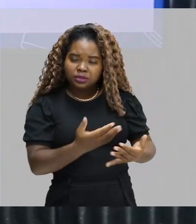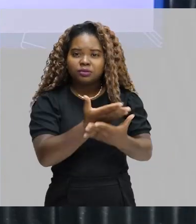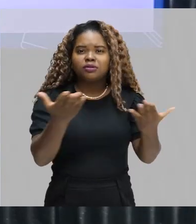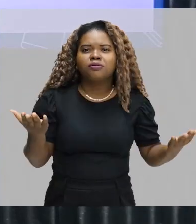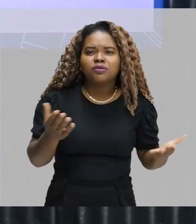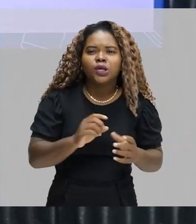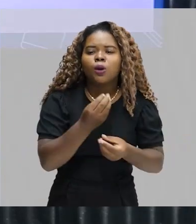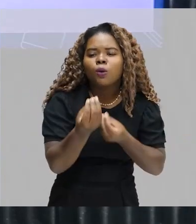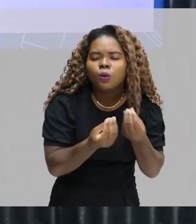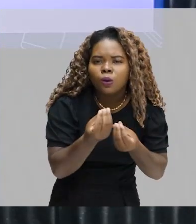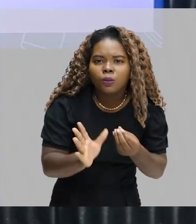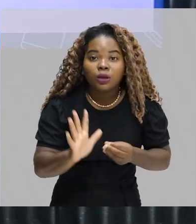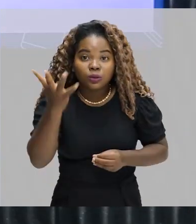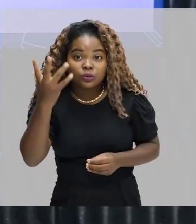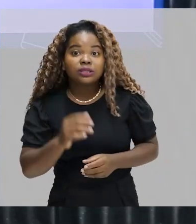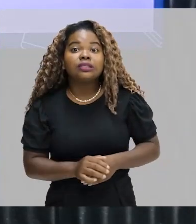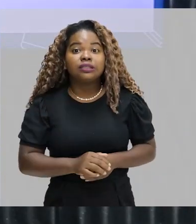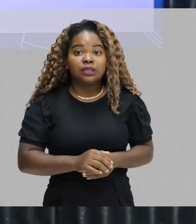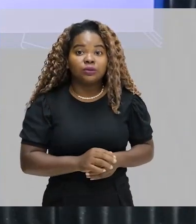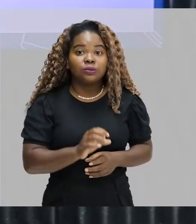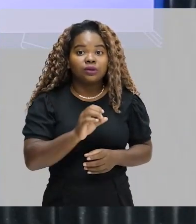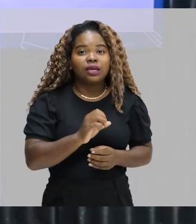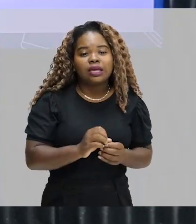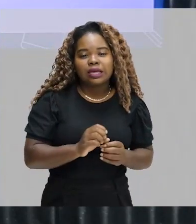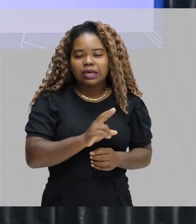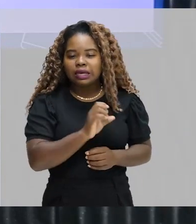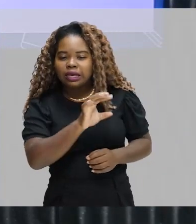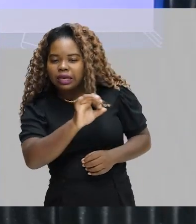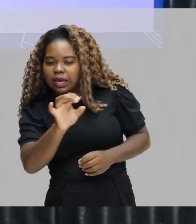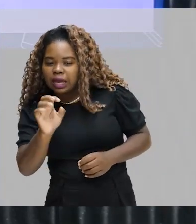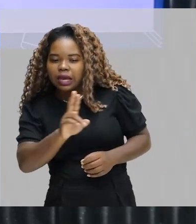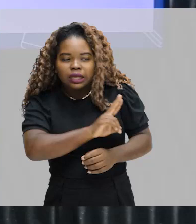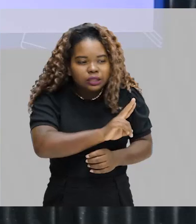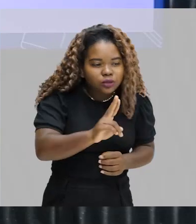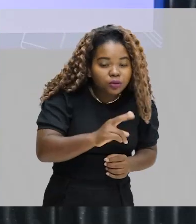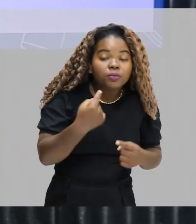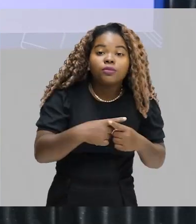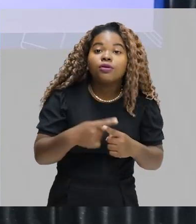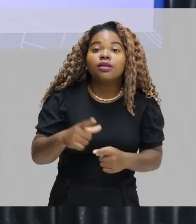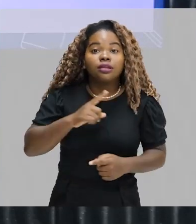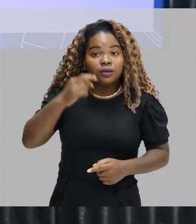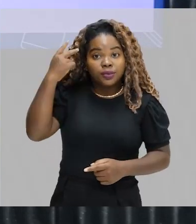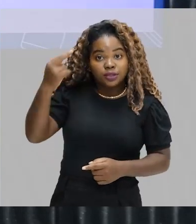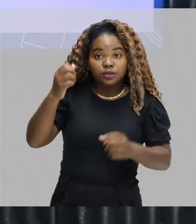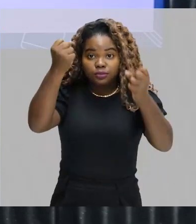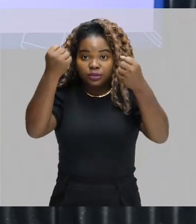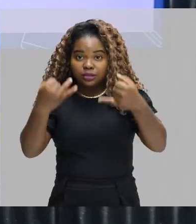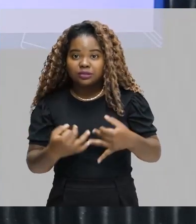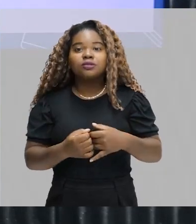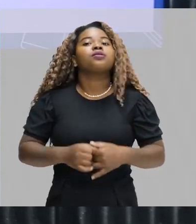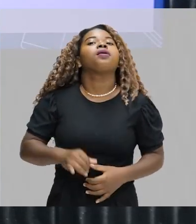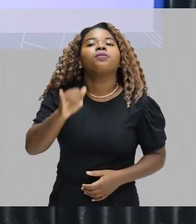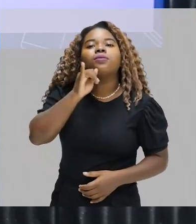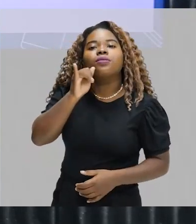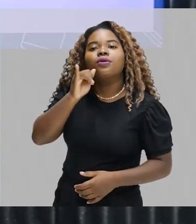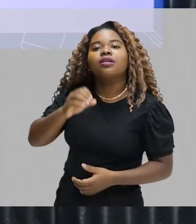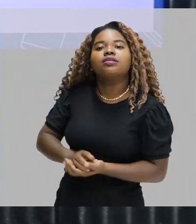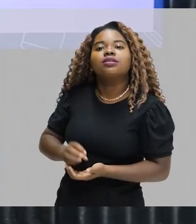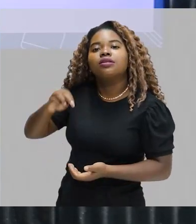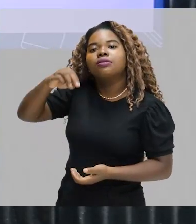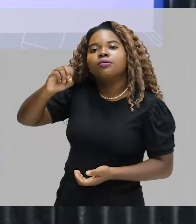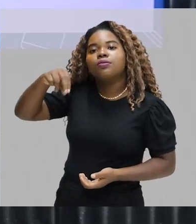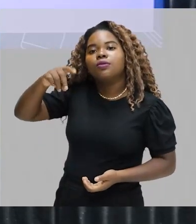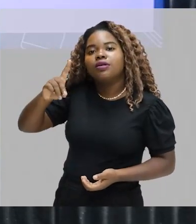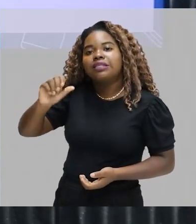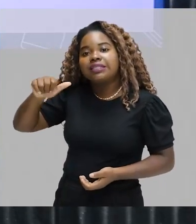desses nomes, porque tem uma história, tem uma explicação de por que, por exemplo, Monday, que é segunda-feira, tem